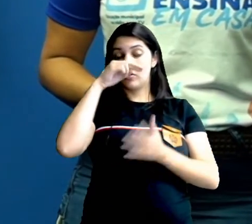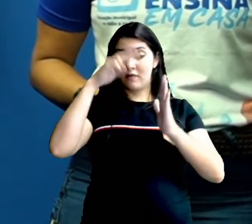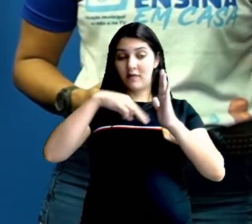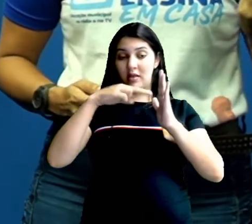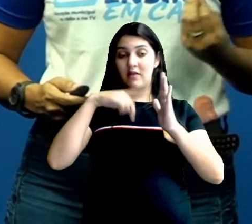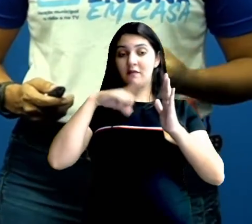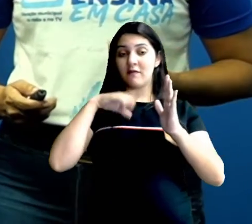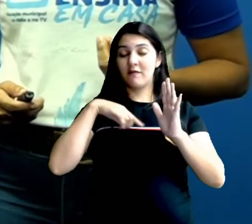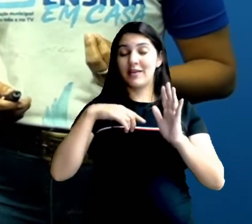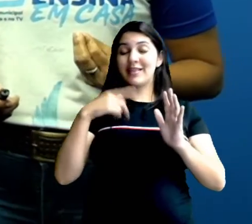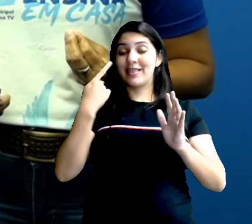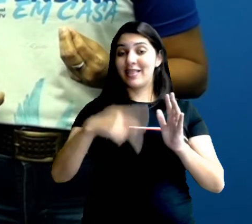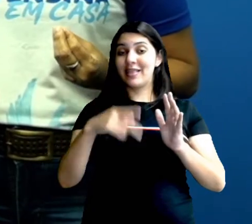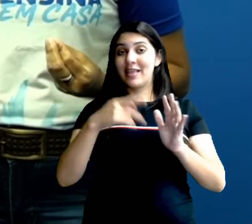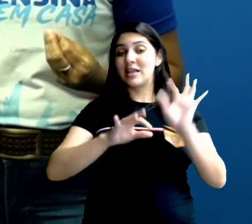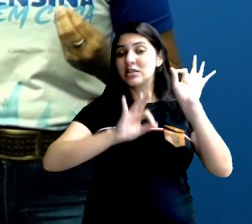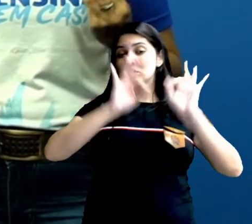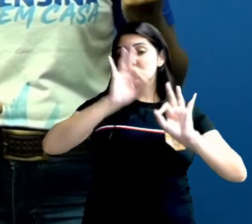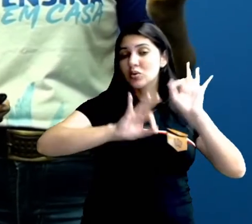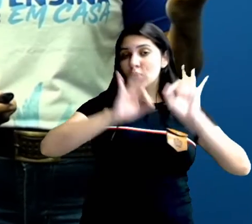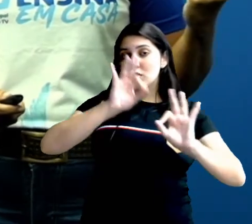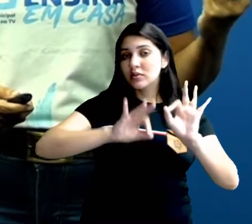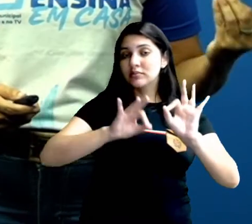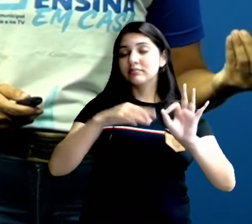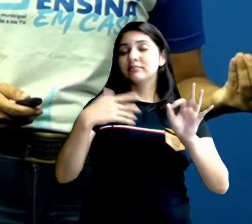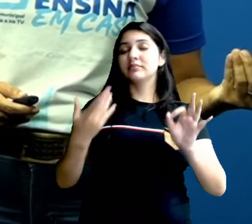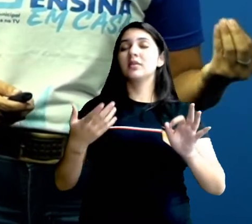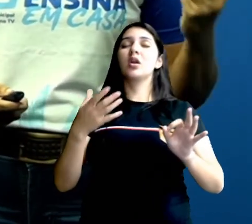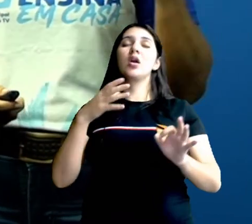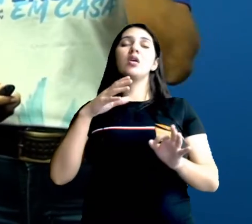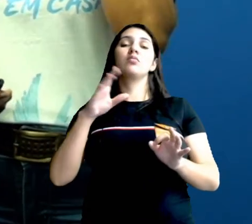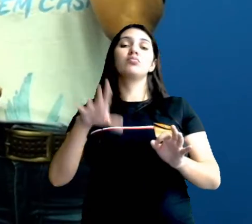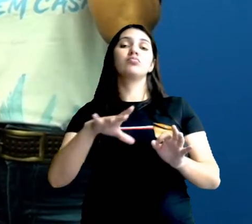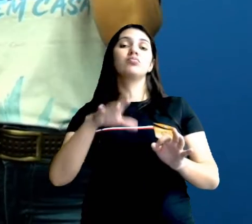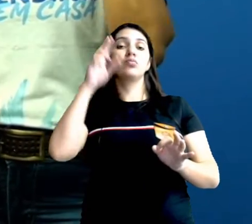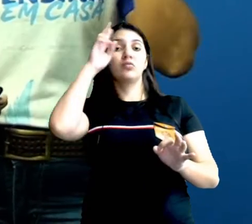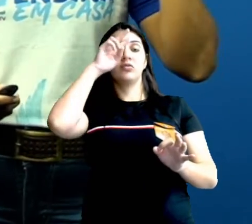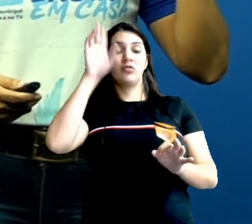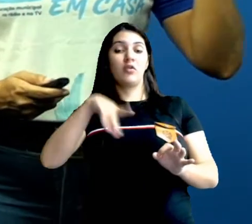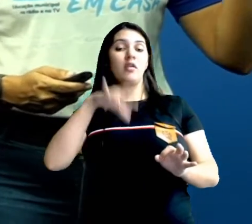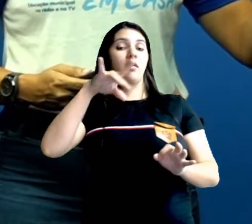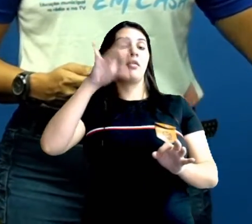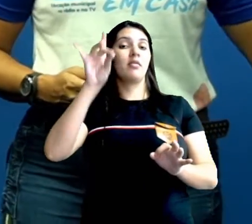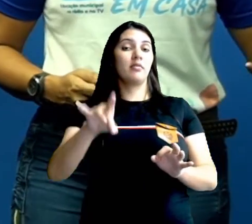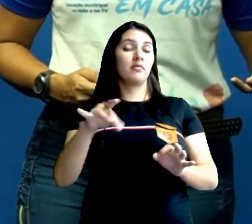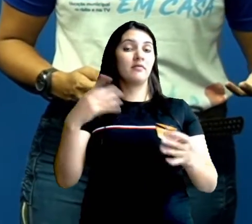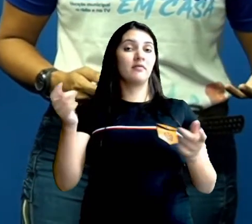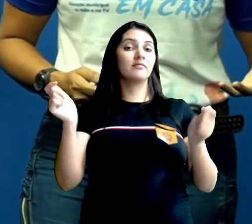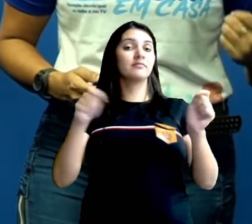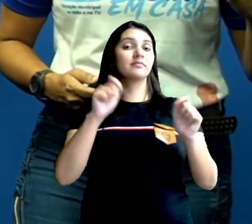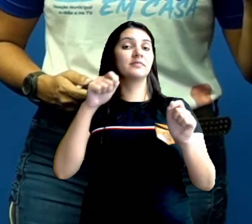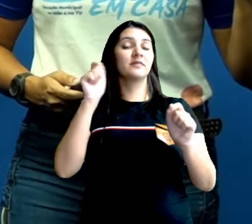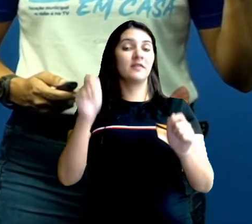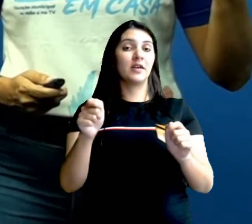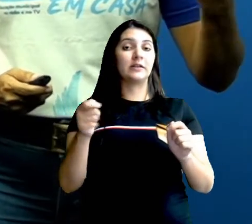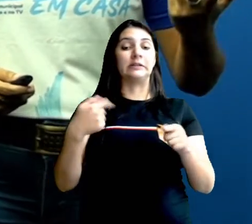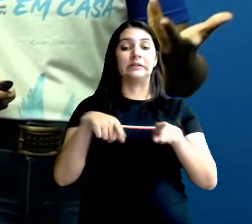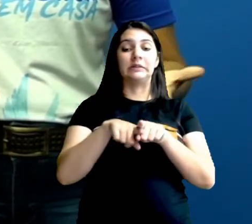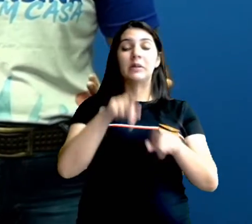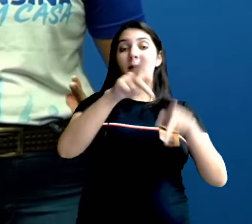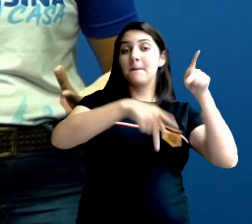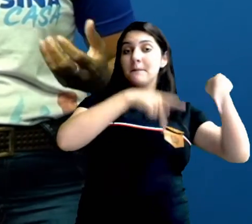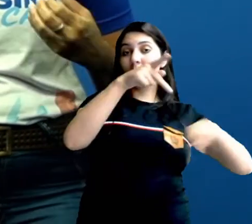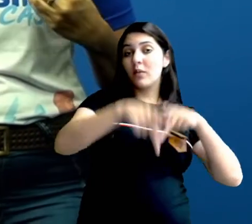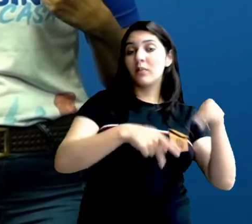vai ter essa estrutura, tá? Seja um conto de fadas, seja um conto popular, que são